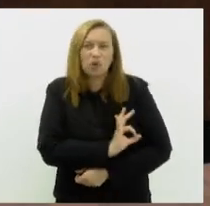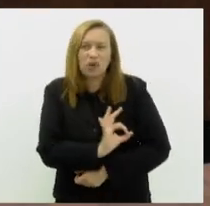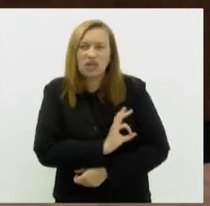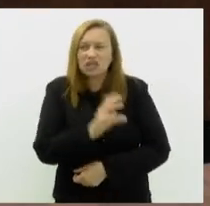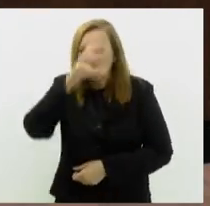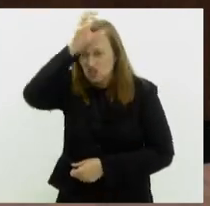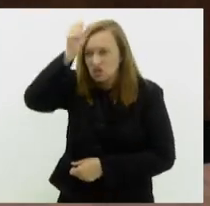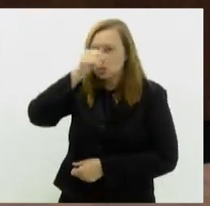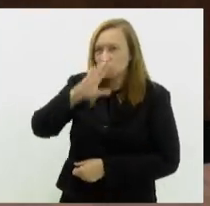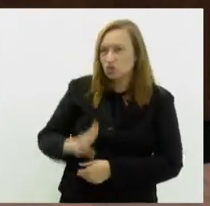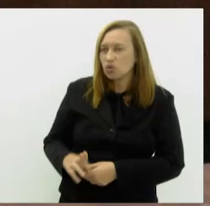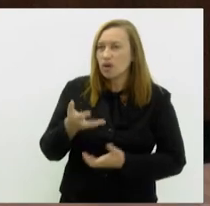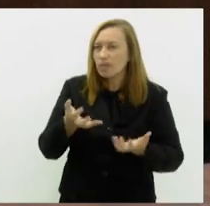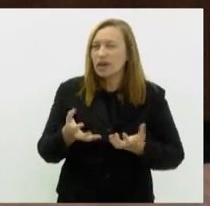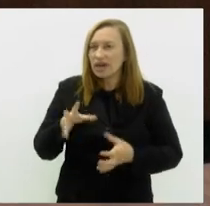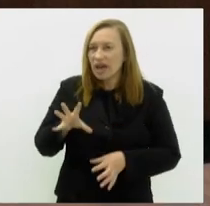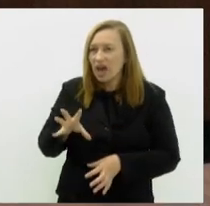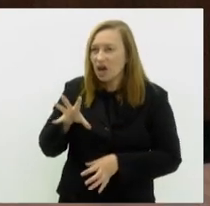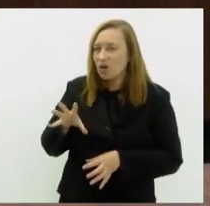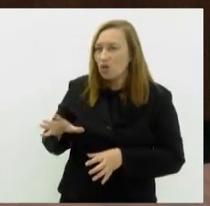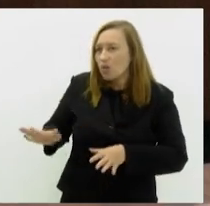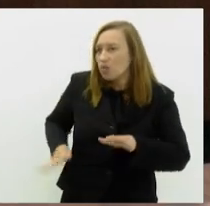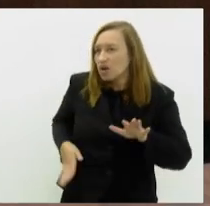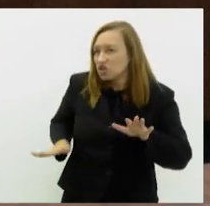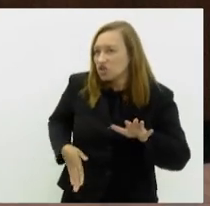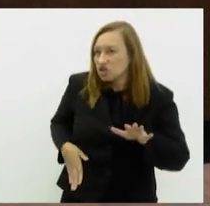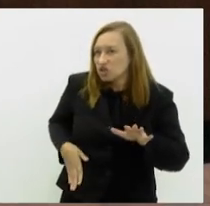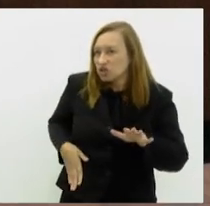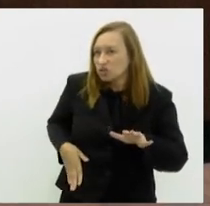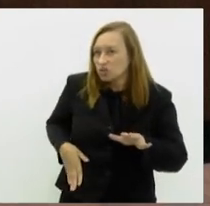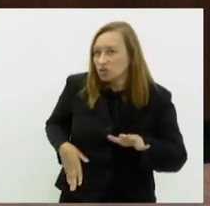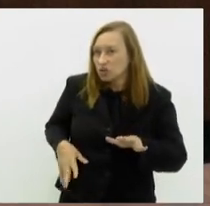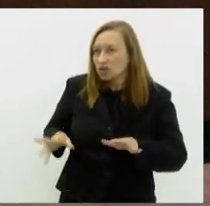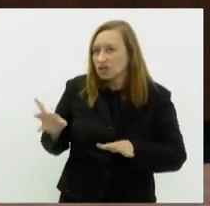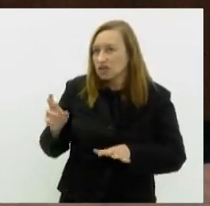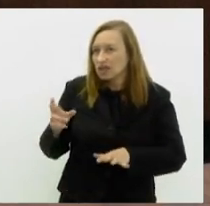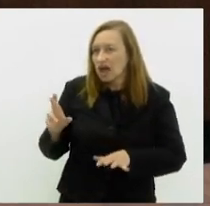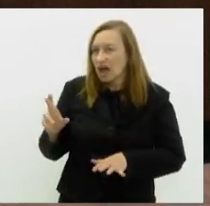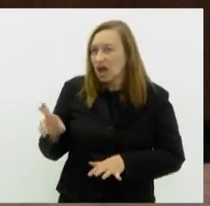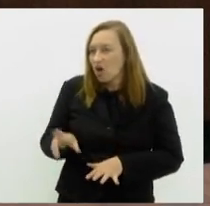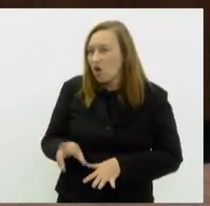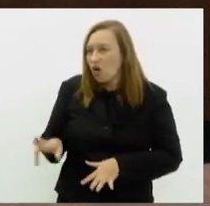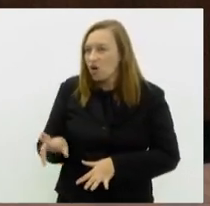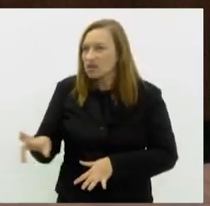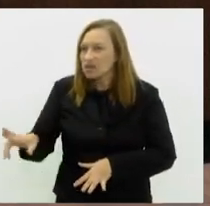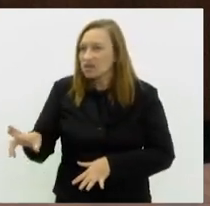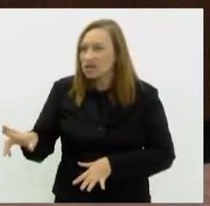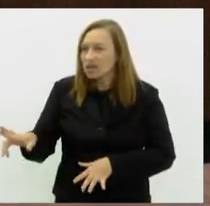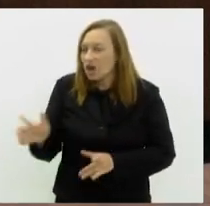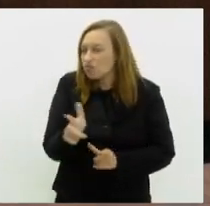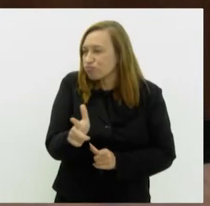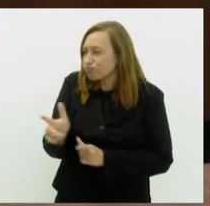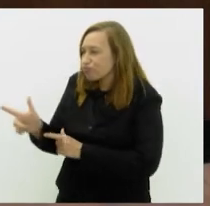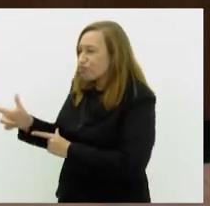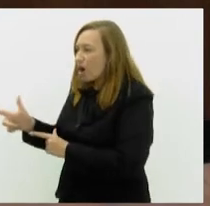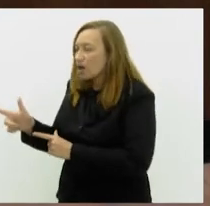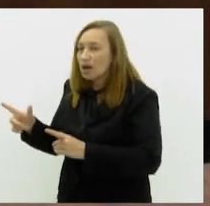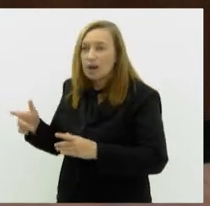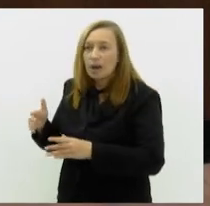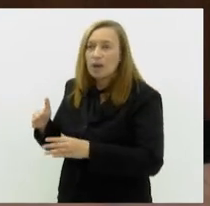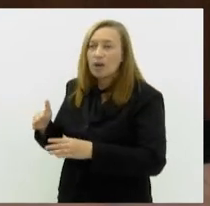Ju, pegar um traficante na Rocinha e resolvesse bombardear a Rocinha. Não tem pé nem cabeça. É uma coisa que tem que